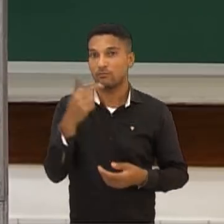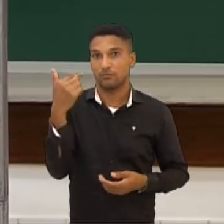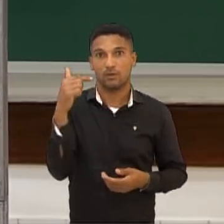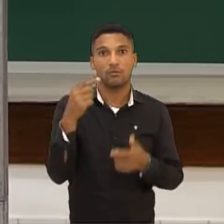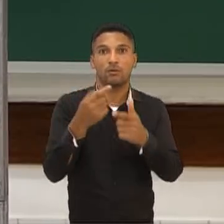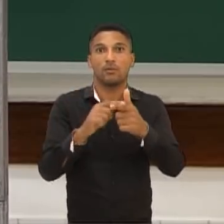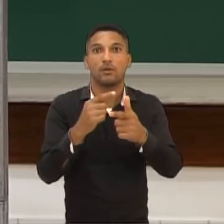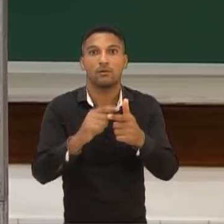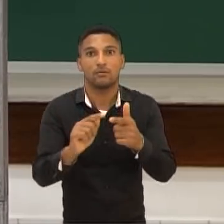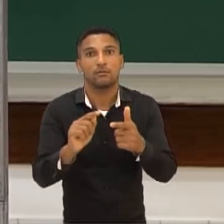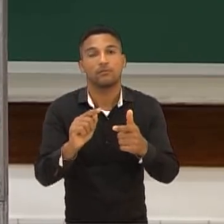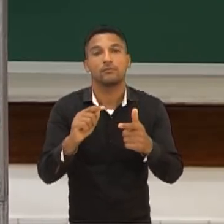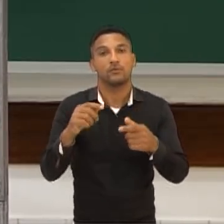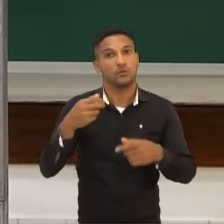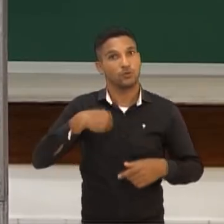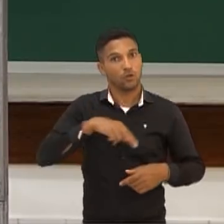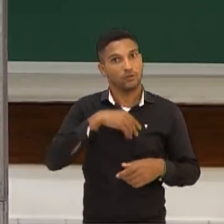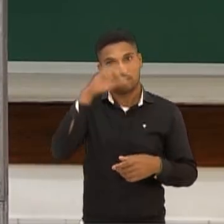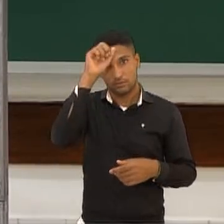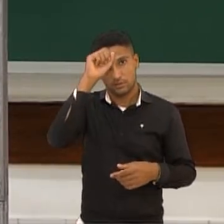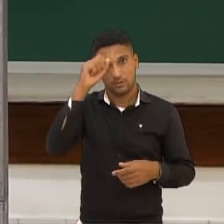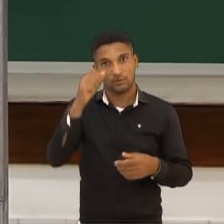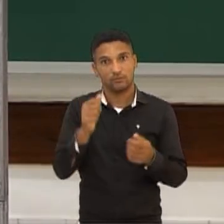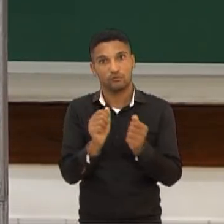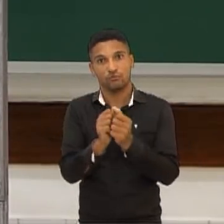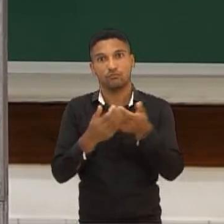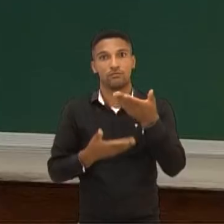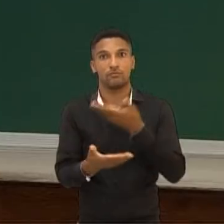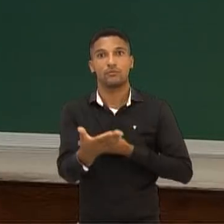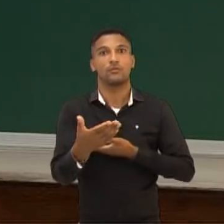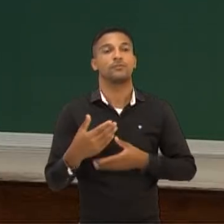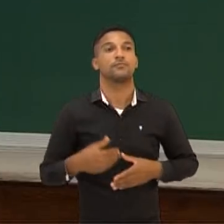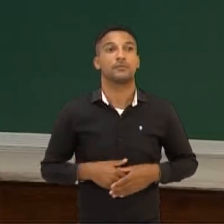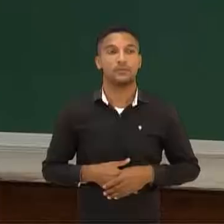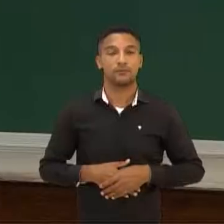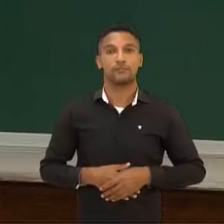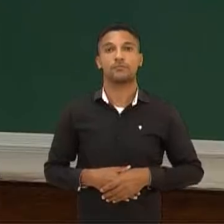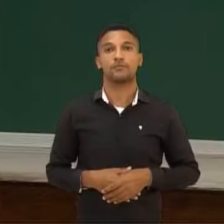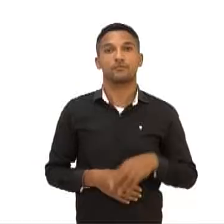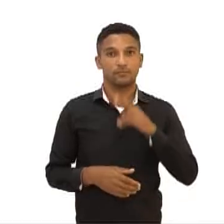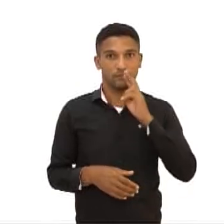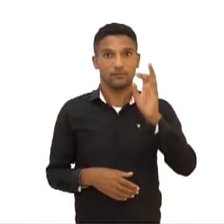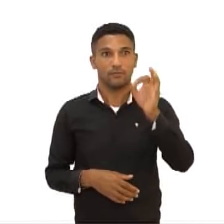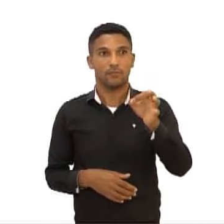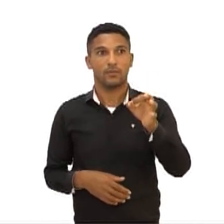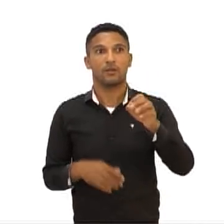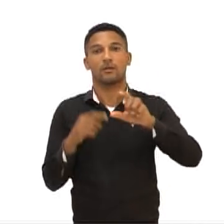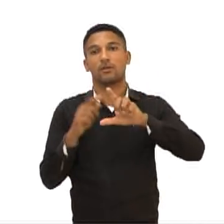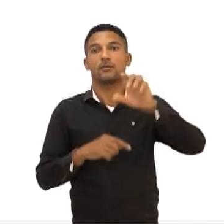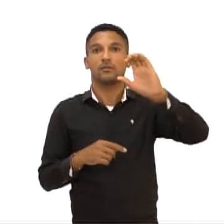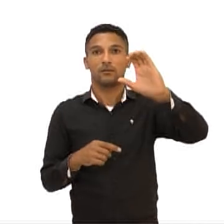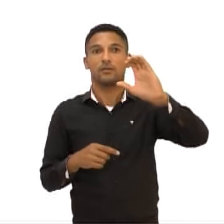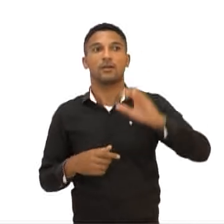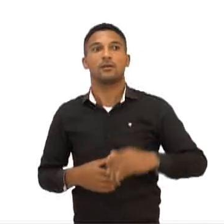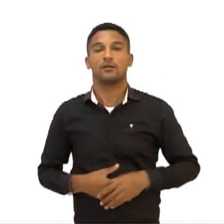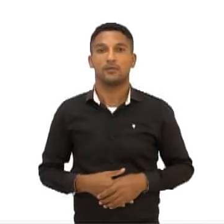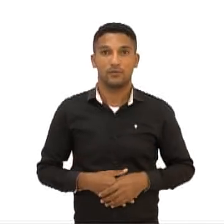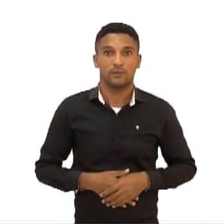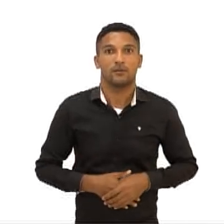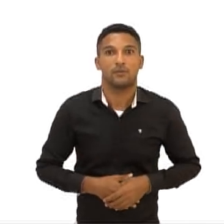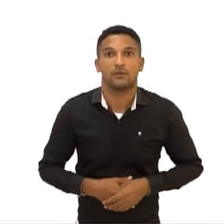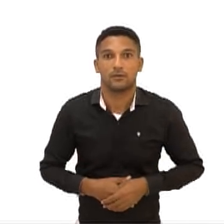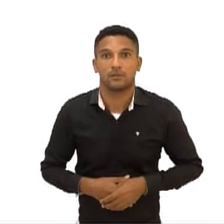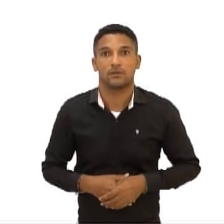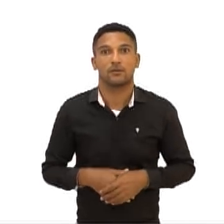trocar ideias e aprender juntos, tá bom? Vamos lá? Então, a alternativa correta? A letra C, né? Então,